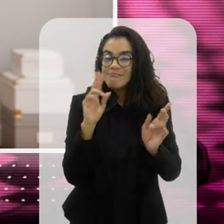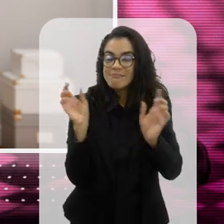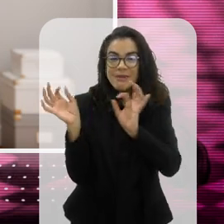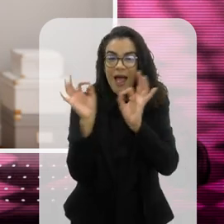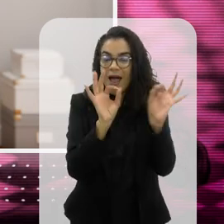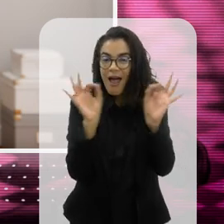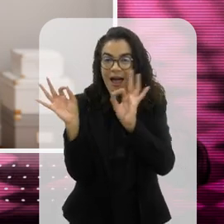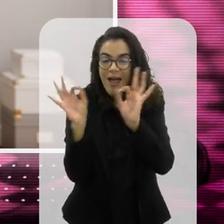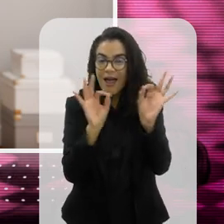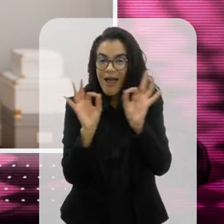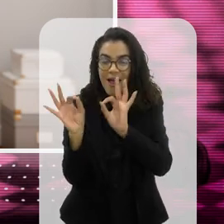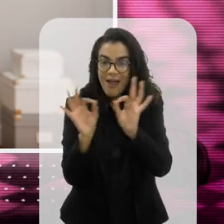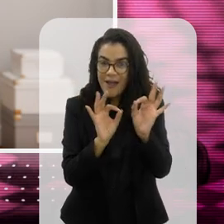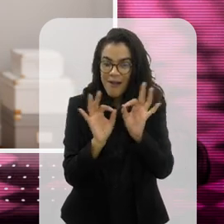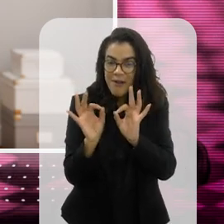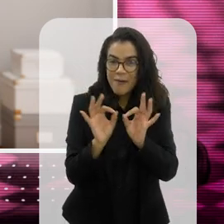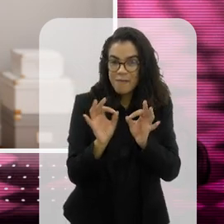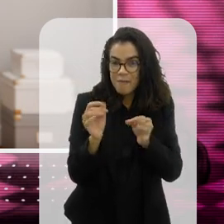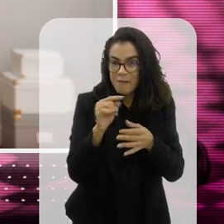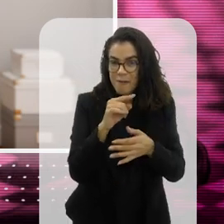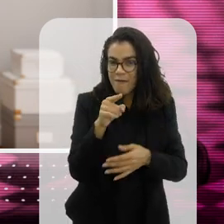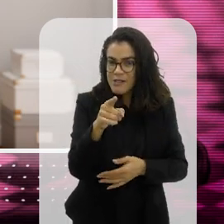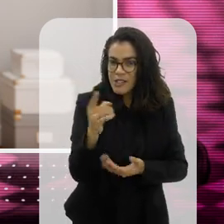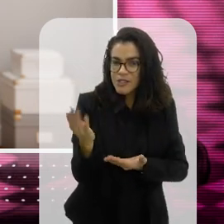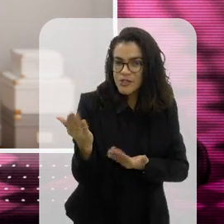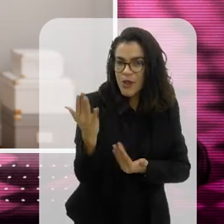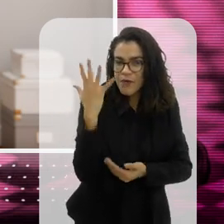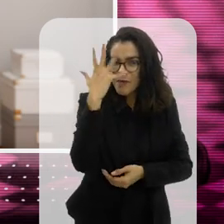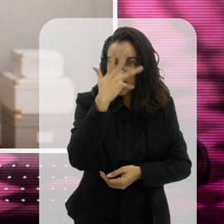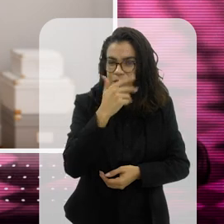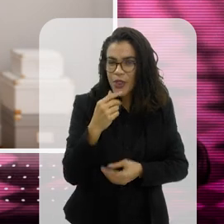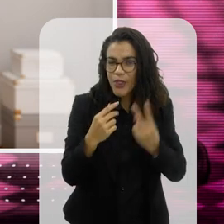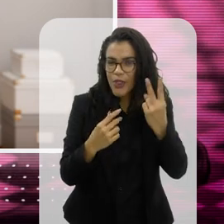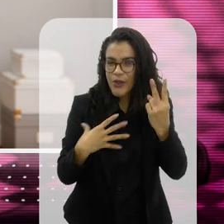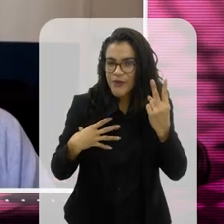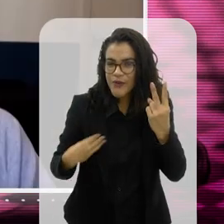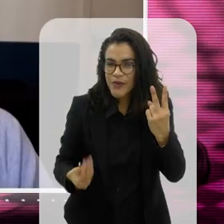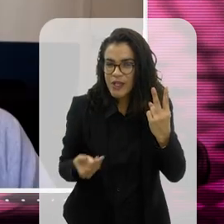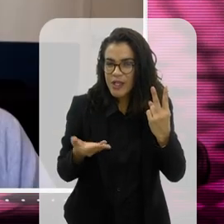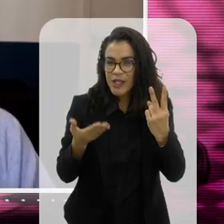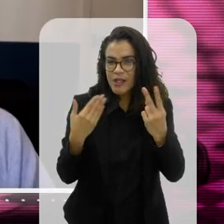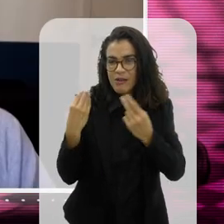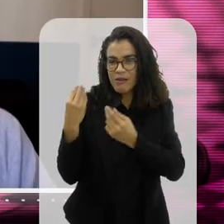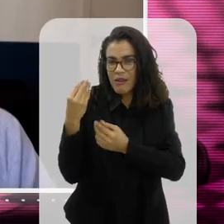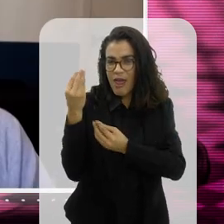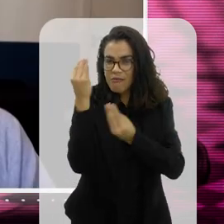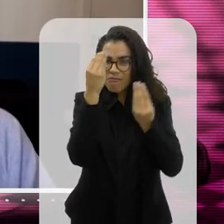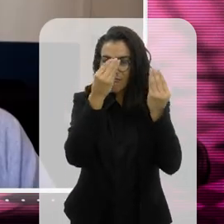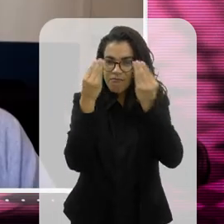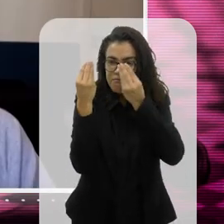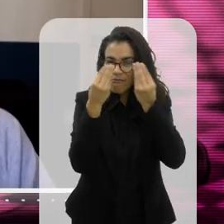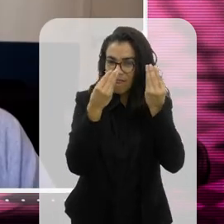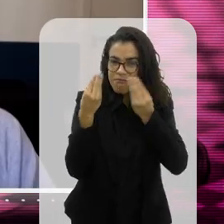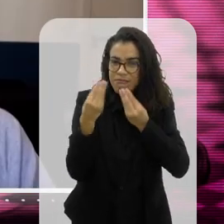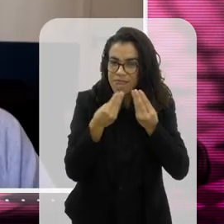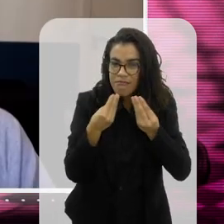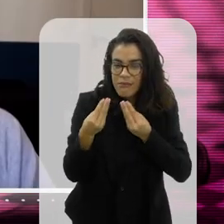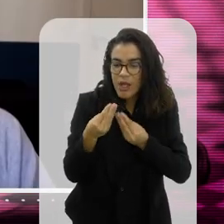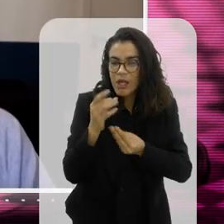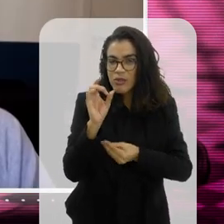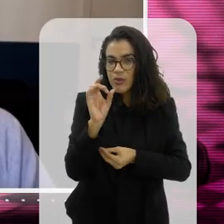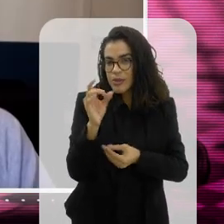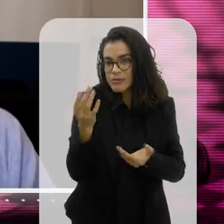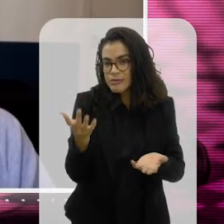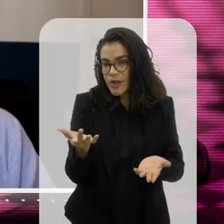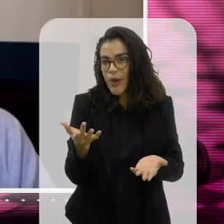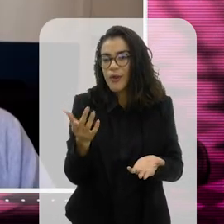aqui querendo falar. Pegando todos esses pontos, né? Você jovem, bonita, com dois filhos, quer se cuidar, quer ter o